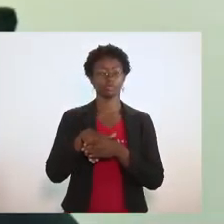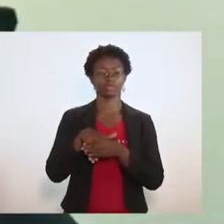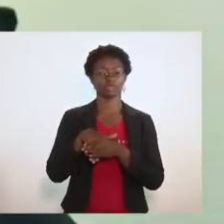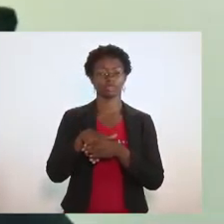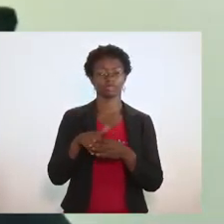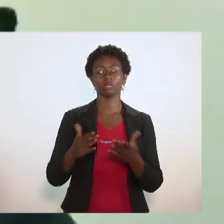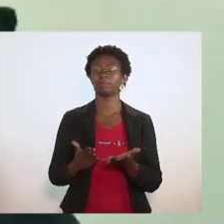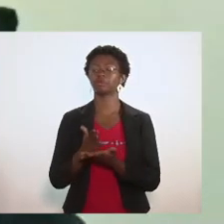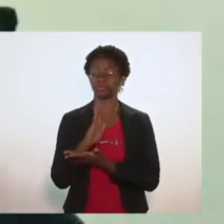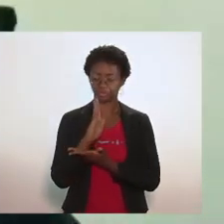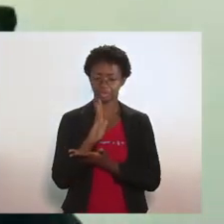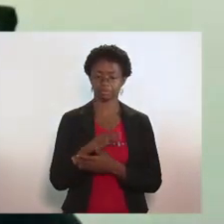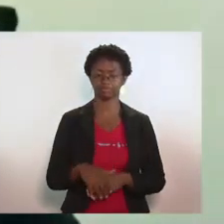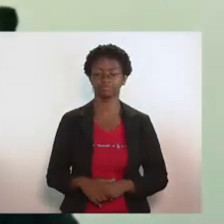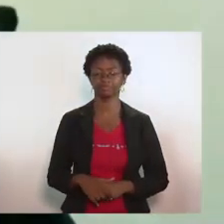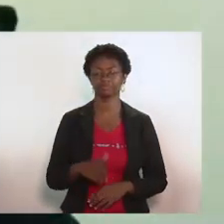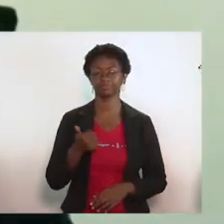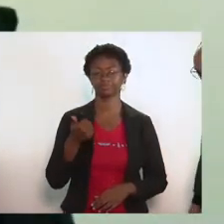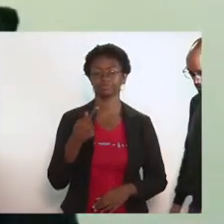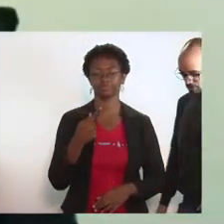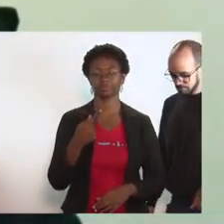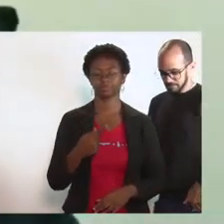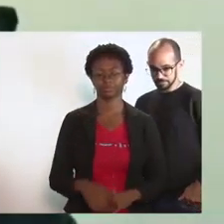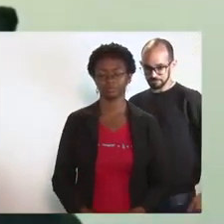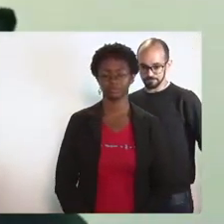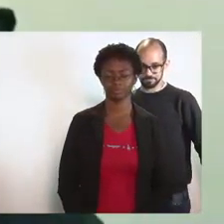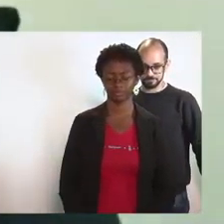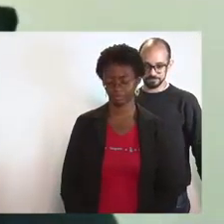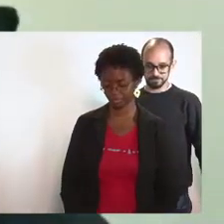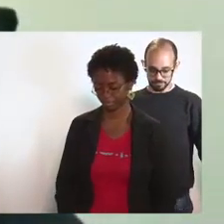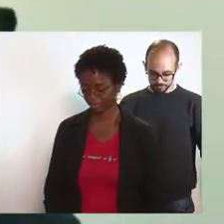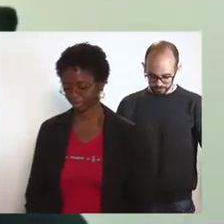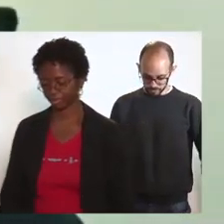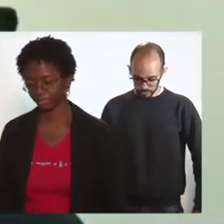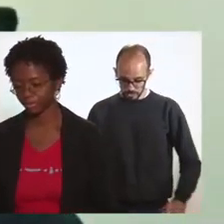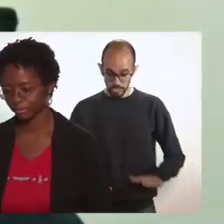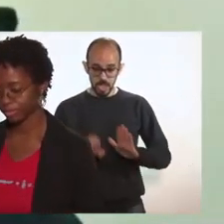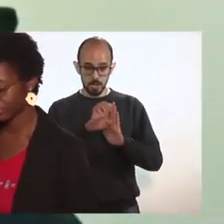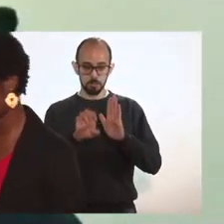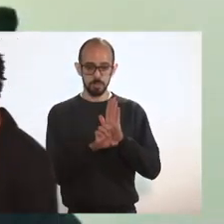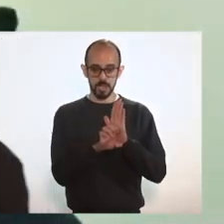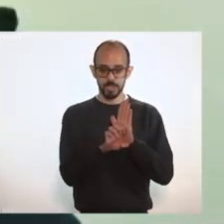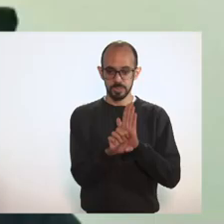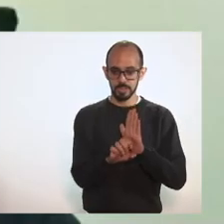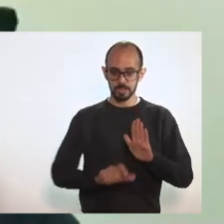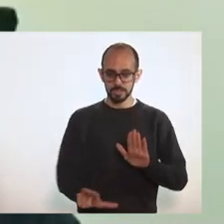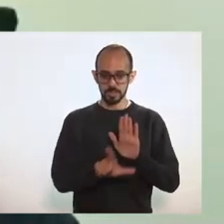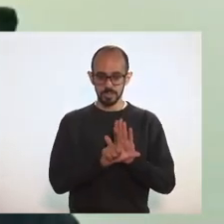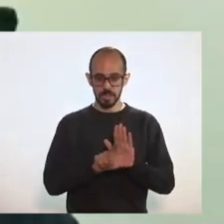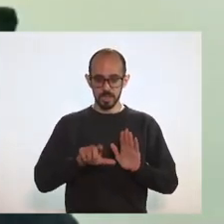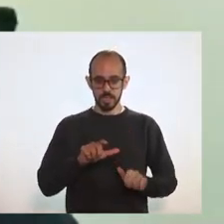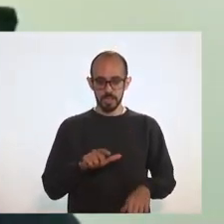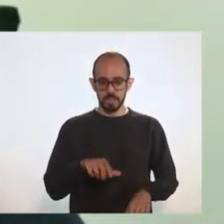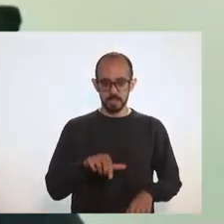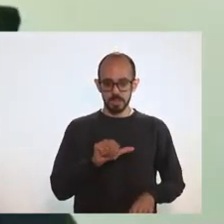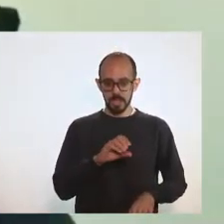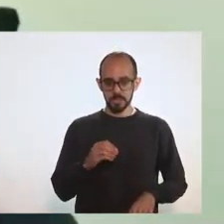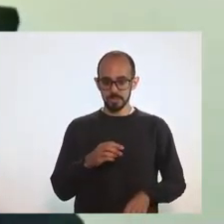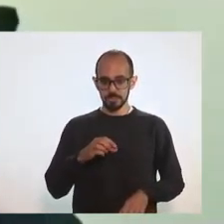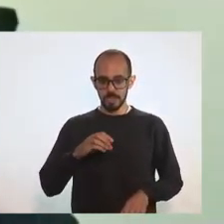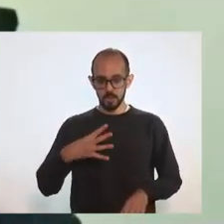é favorável às emendas 1 a 6, favorável com subemenda à emenda 7, prejudicada à emenda 8. Em